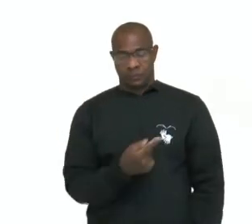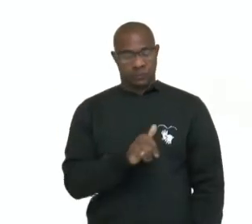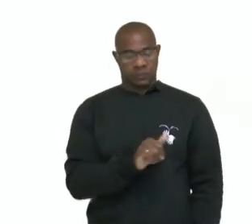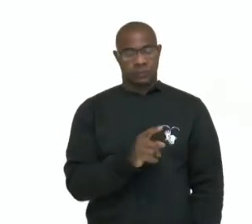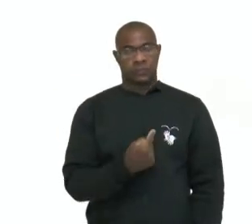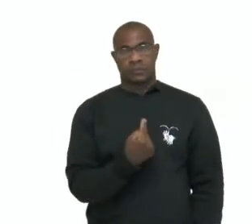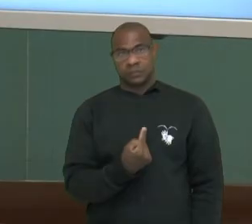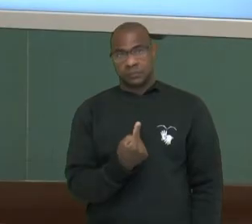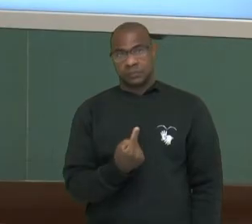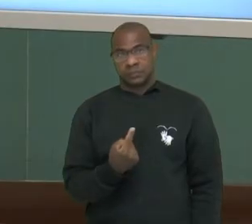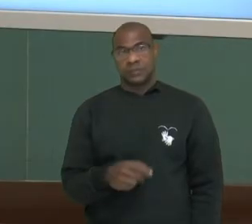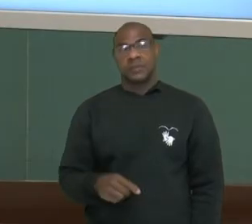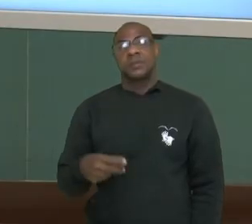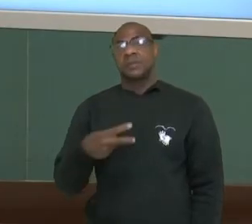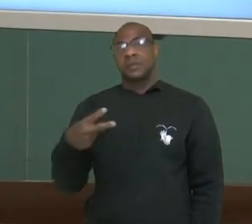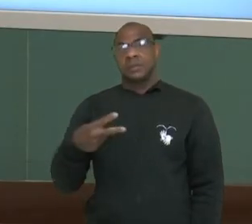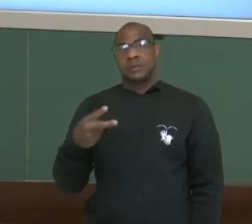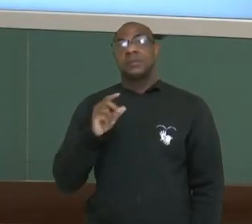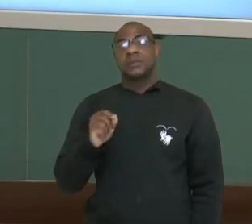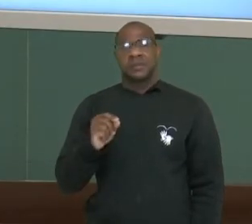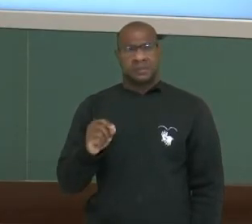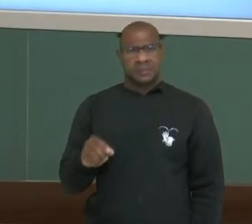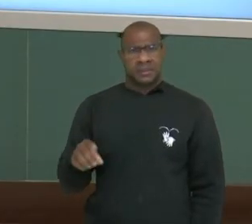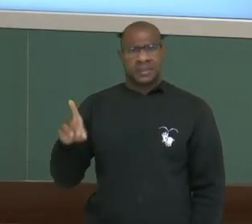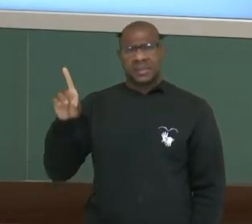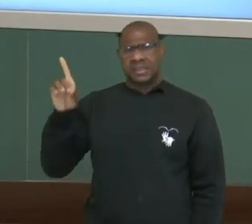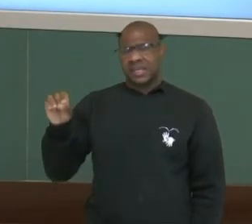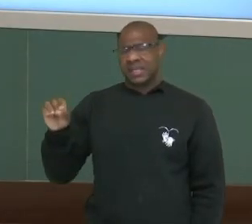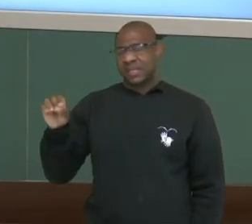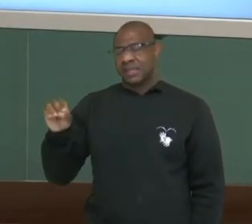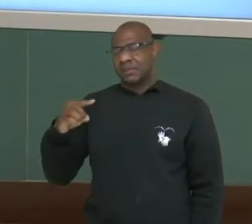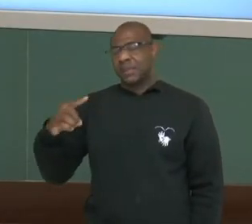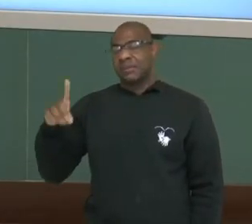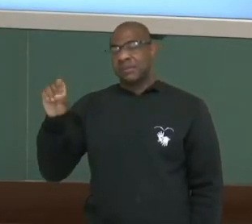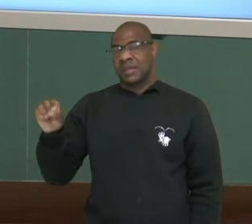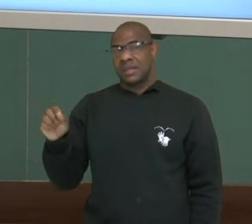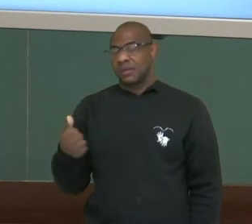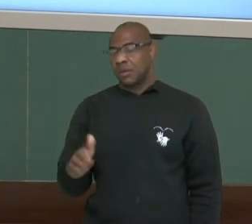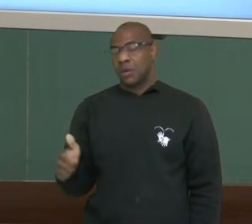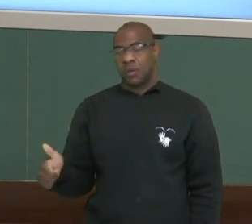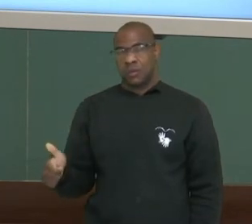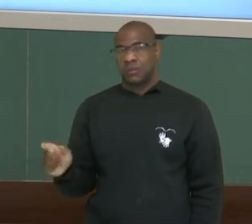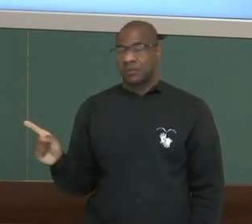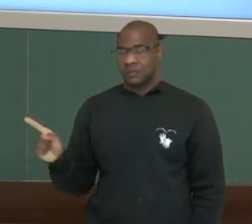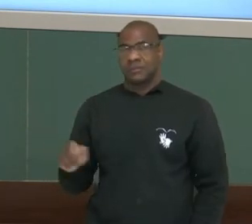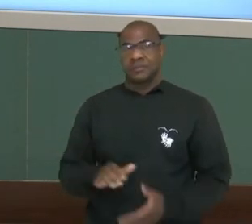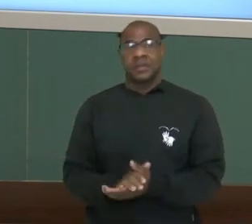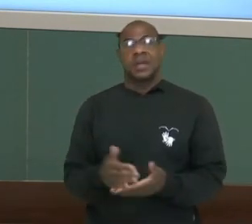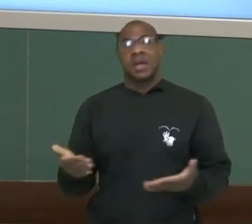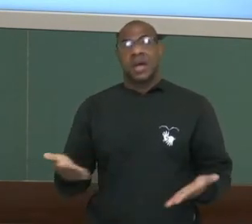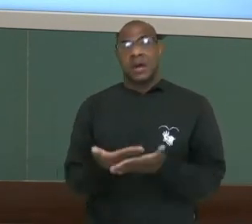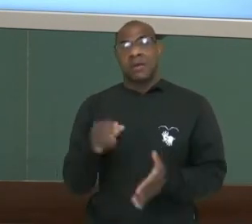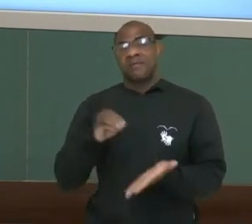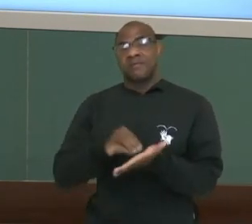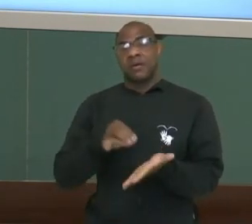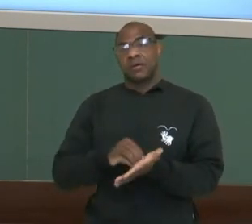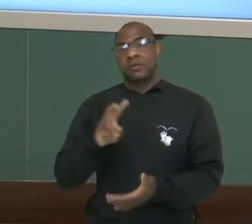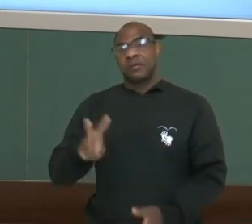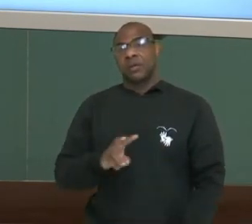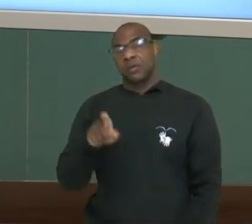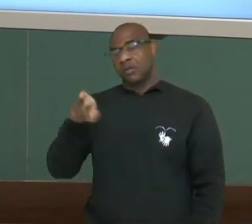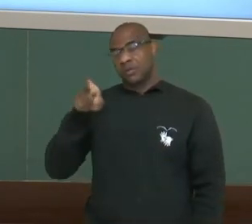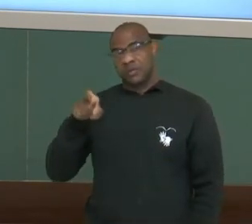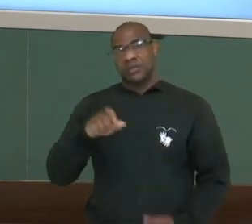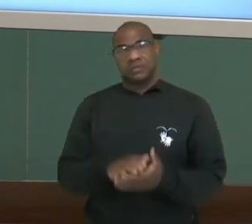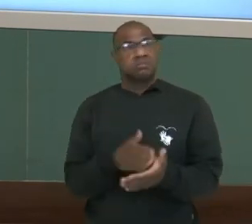deu menos 10 onzeavos. Tranquilo? Achamos o valor de y. Agora vamos achar o valor de x. Tanto